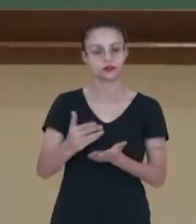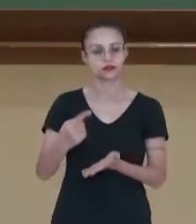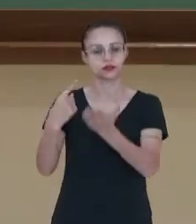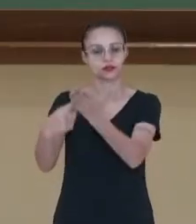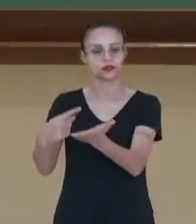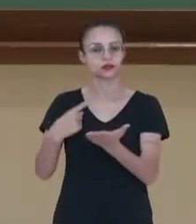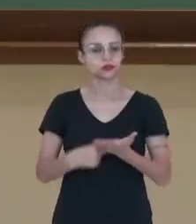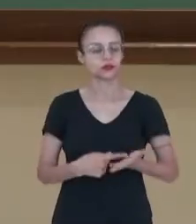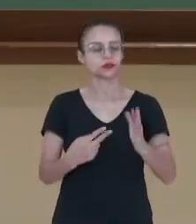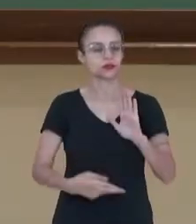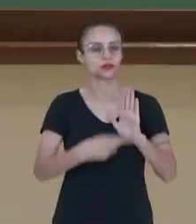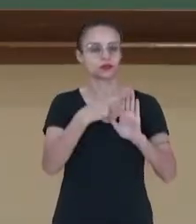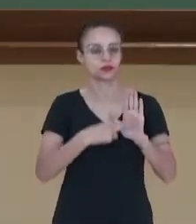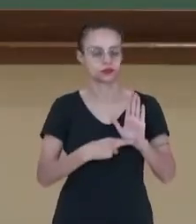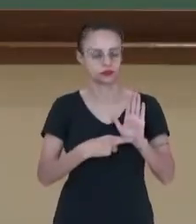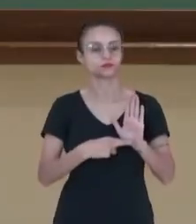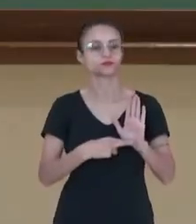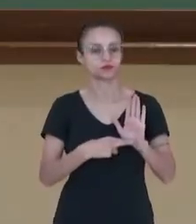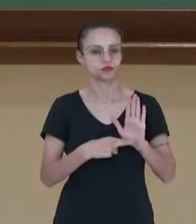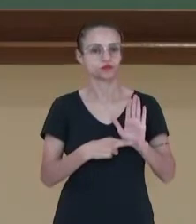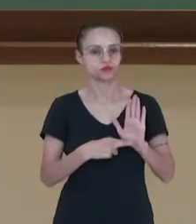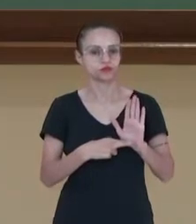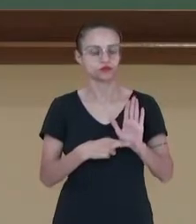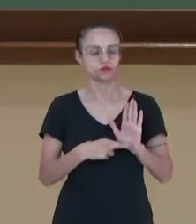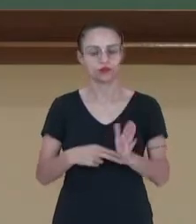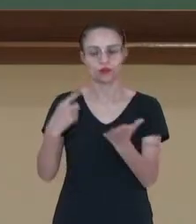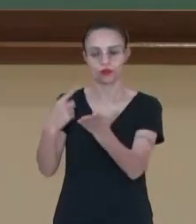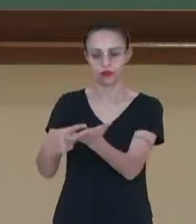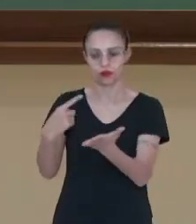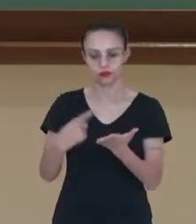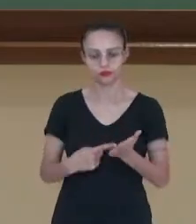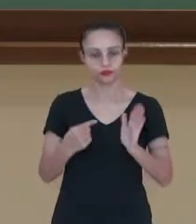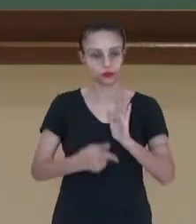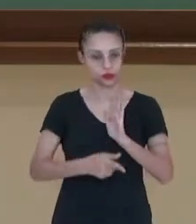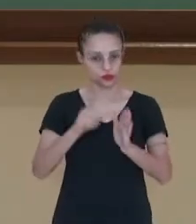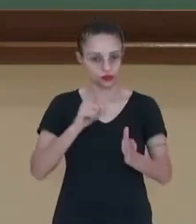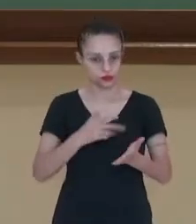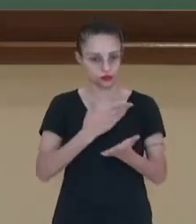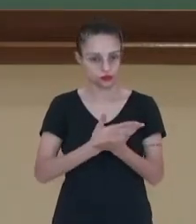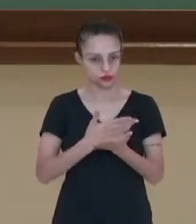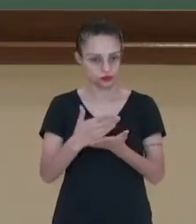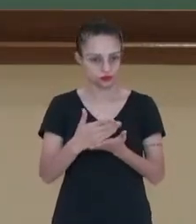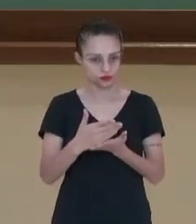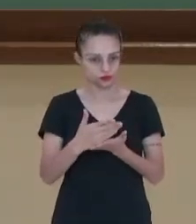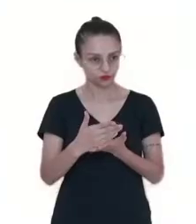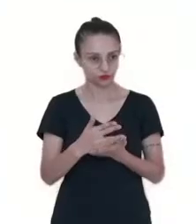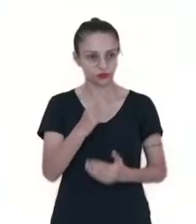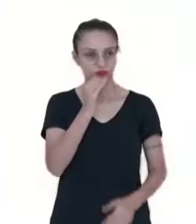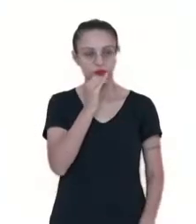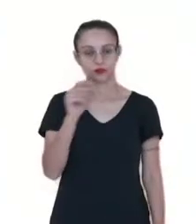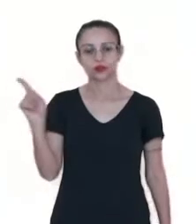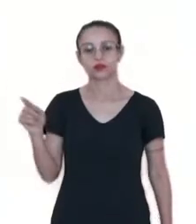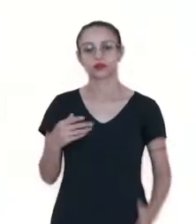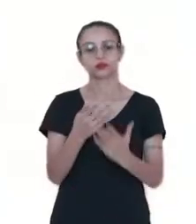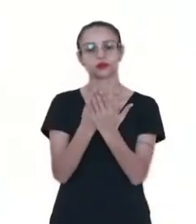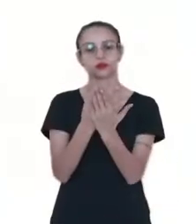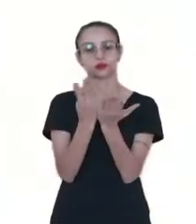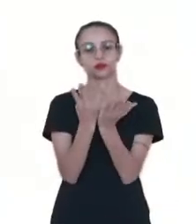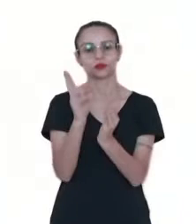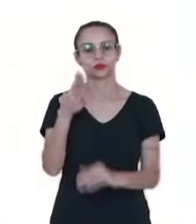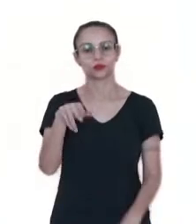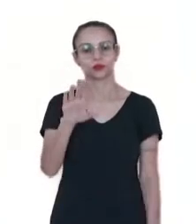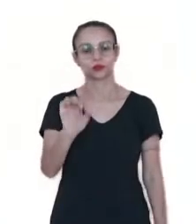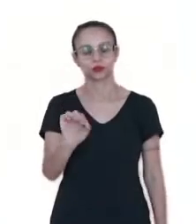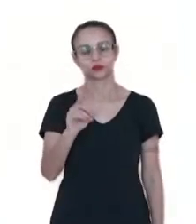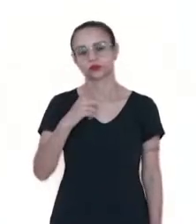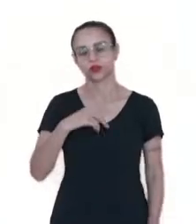combina a sua regra com o colega antes do início do jogo. Aqui tem, por exemplo, o jogo do Uno. O jogo do Uno tem várias regras